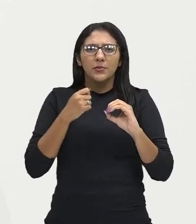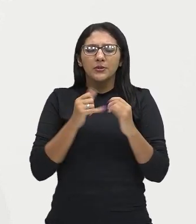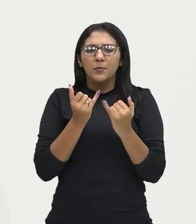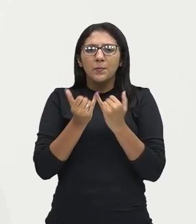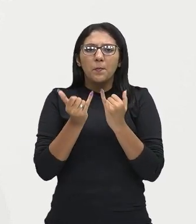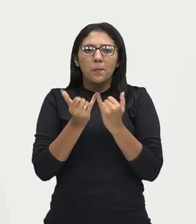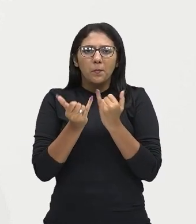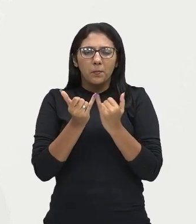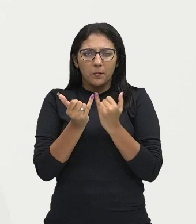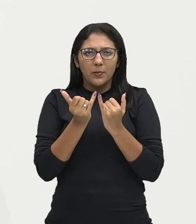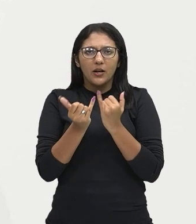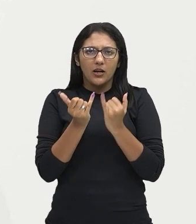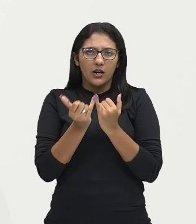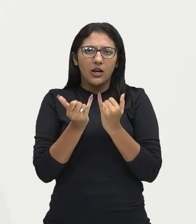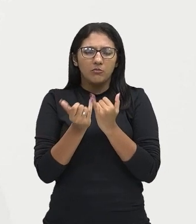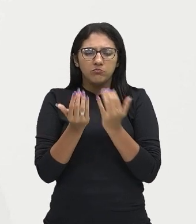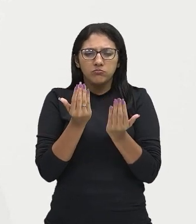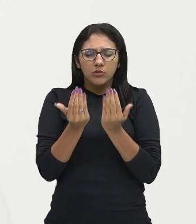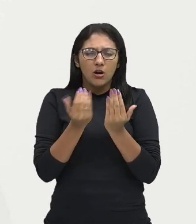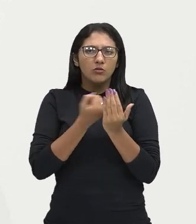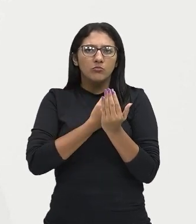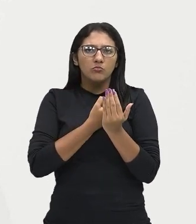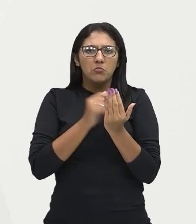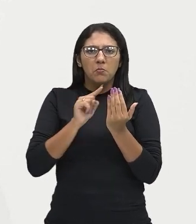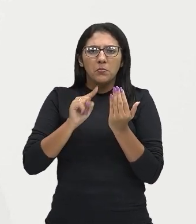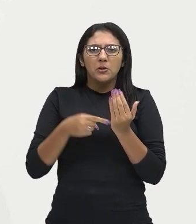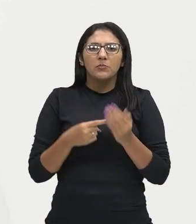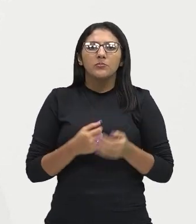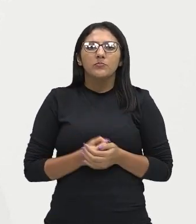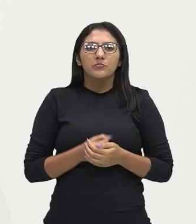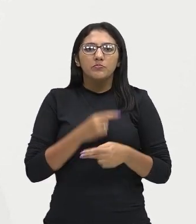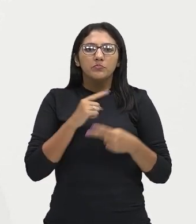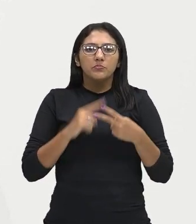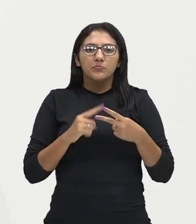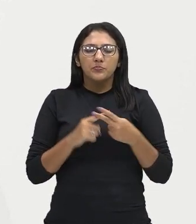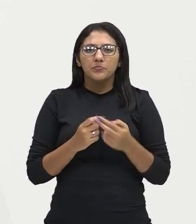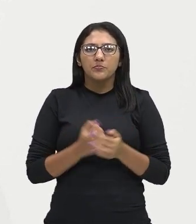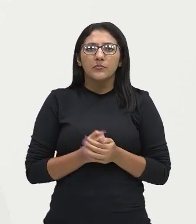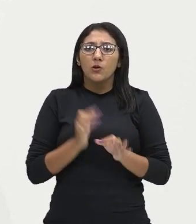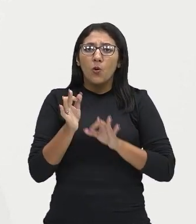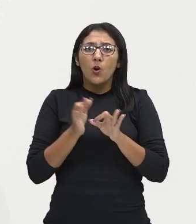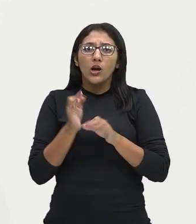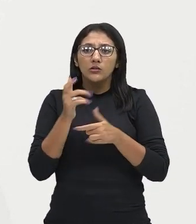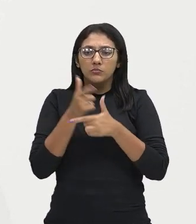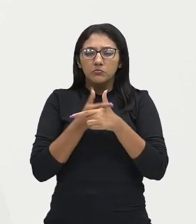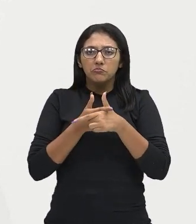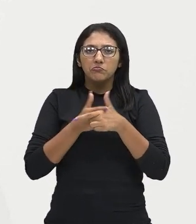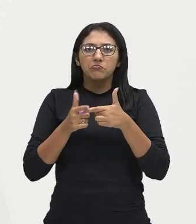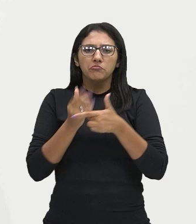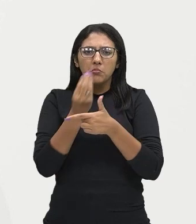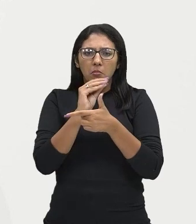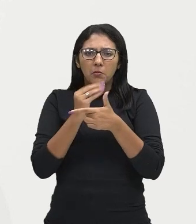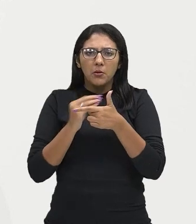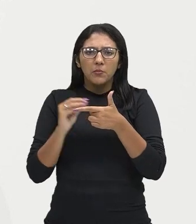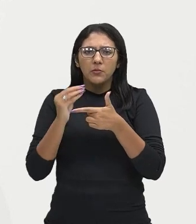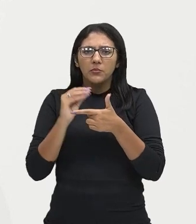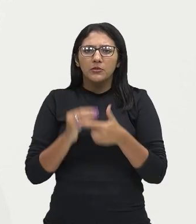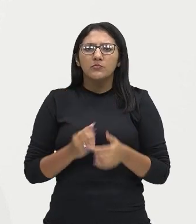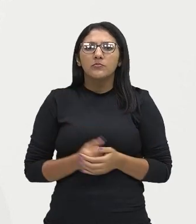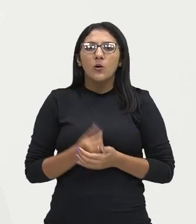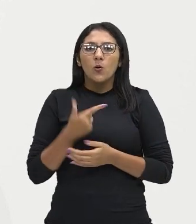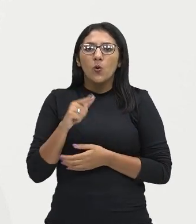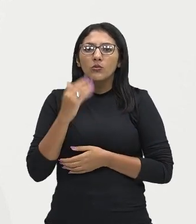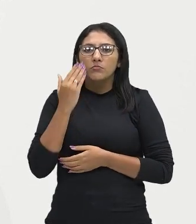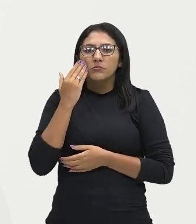as casas decimais e anula a vírgula. Depois, arma a conta de divisão. Outra regra,